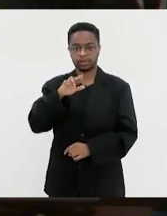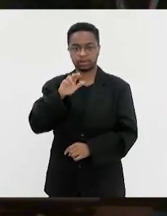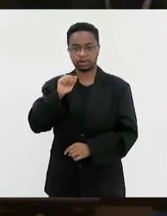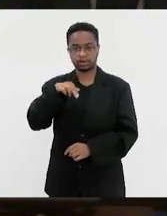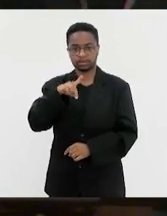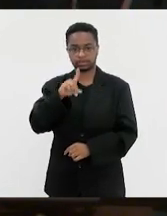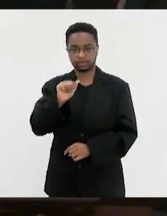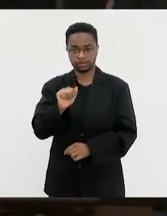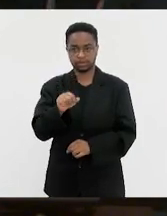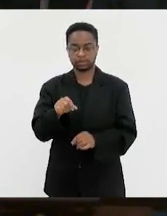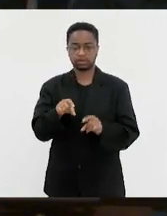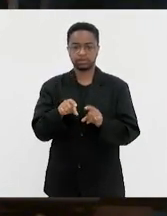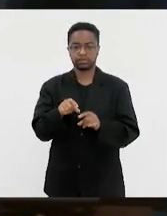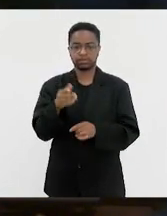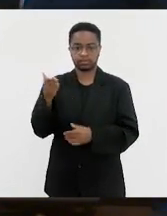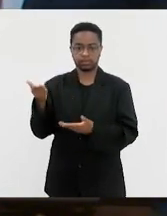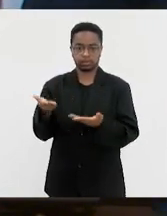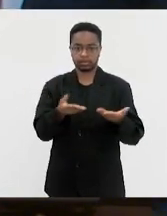Marcelo Miranda.